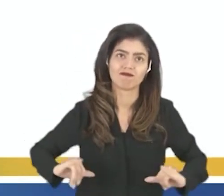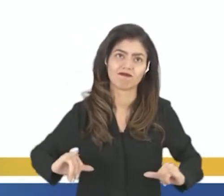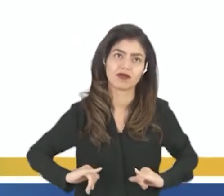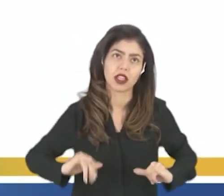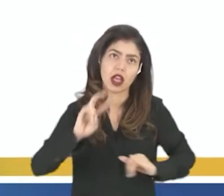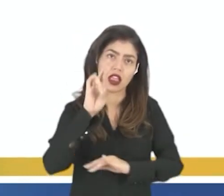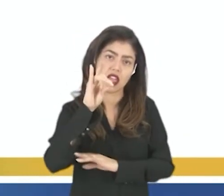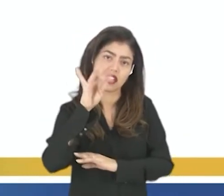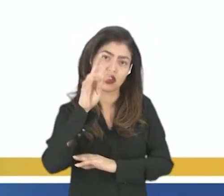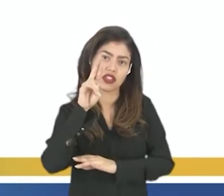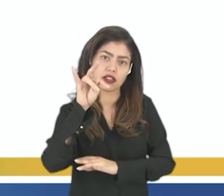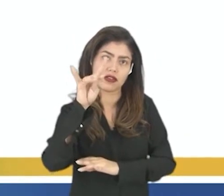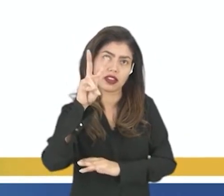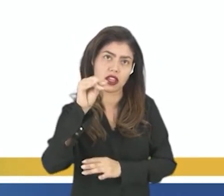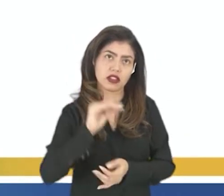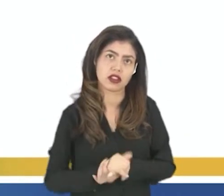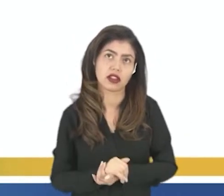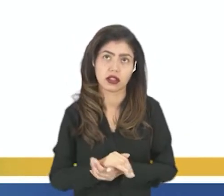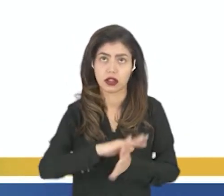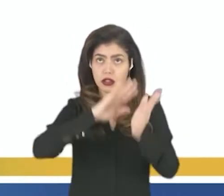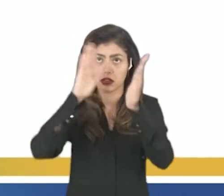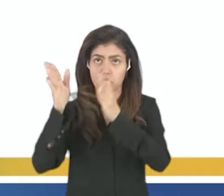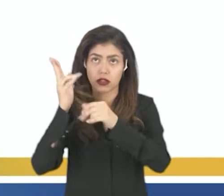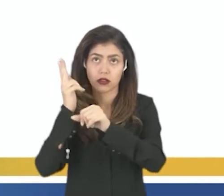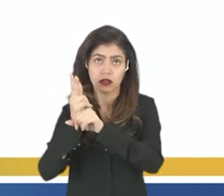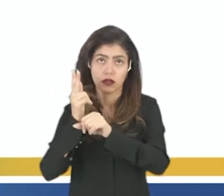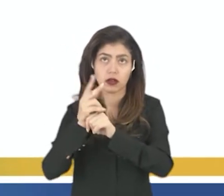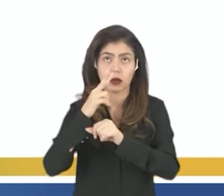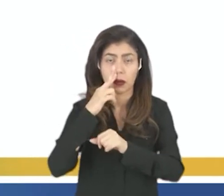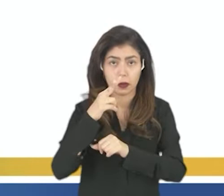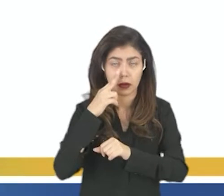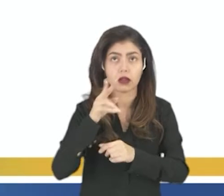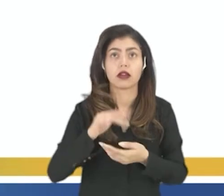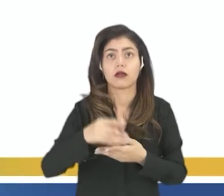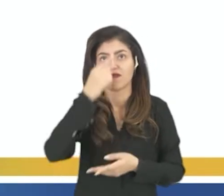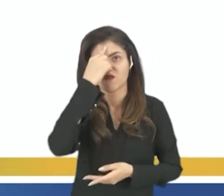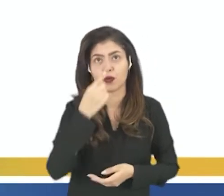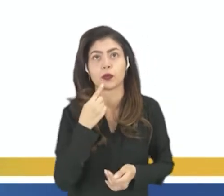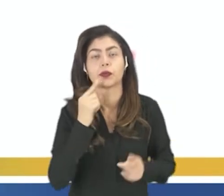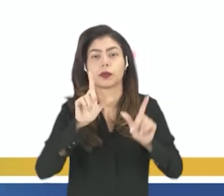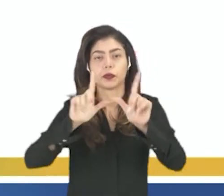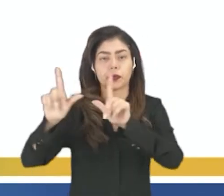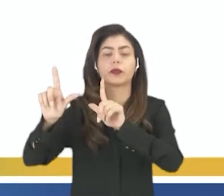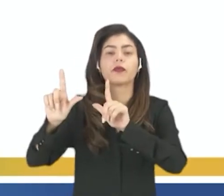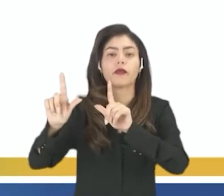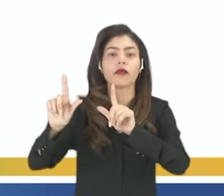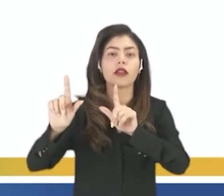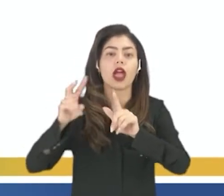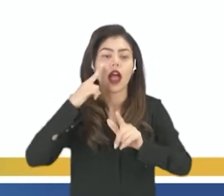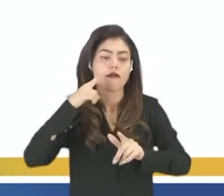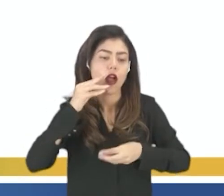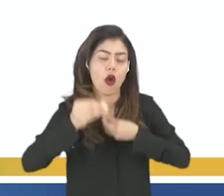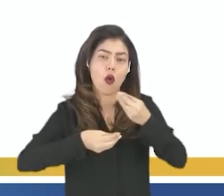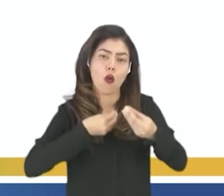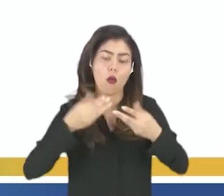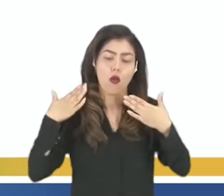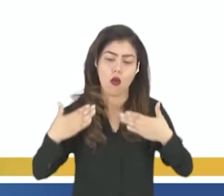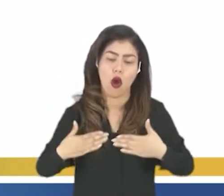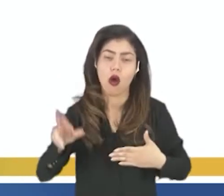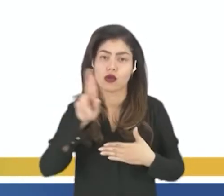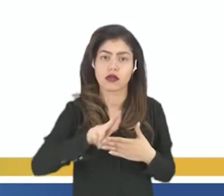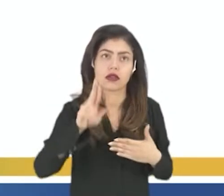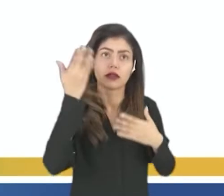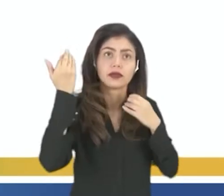esses efeitos da radiação aqui a direita do vídeo a gente tem uma figura desse material faz essa medida da radiação material utilizado na